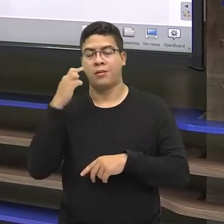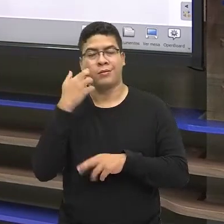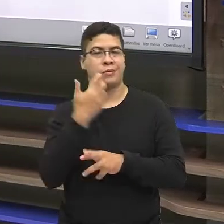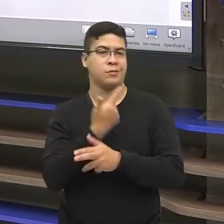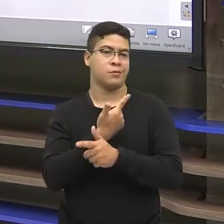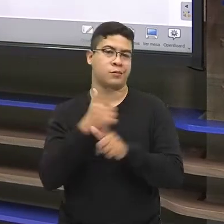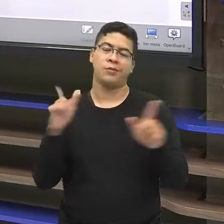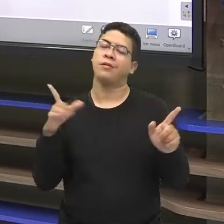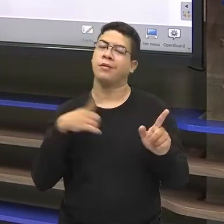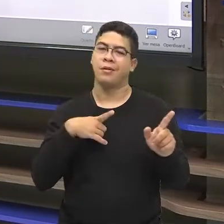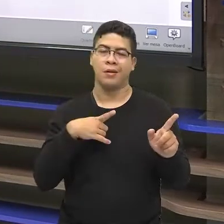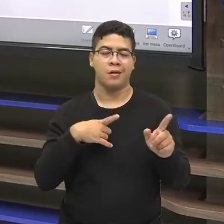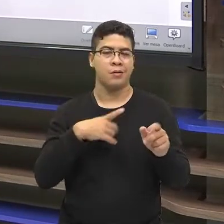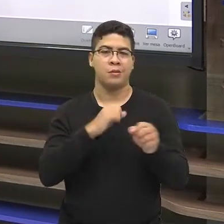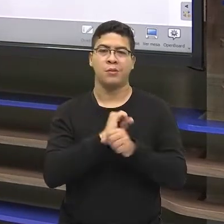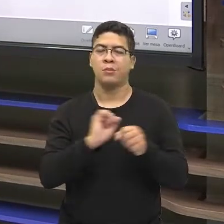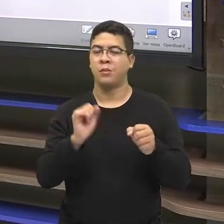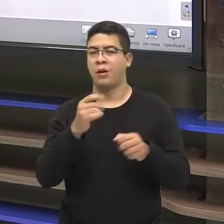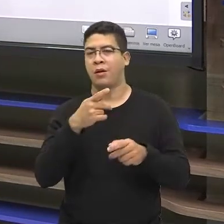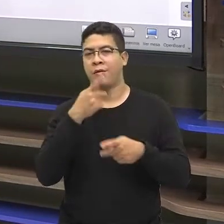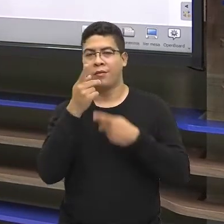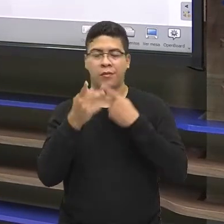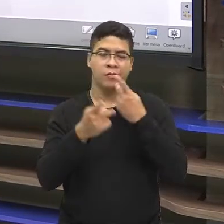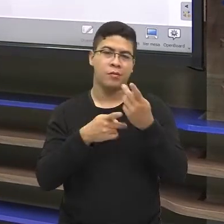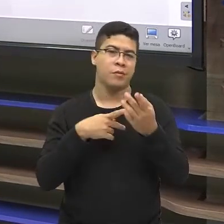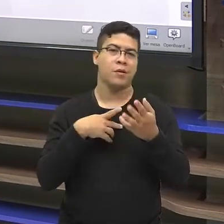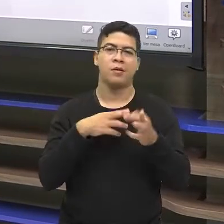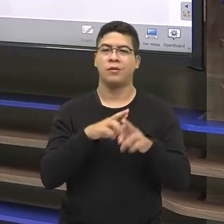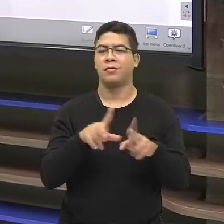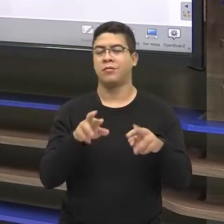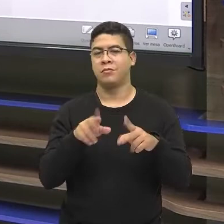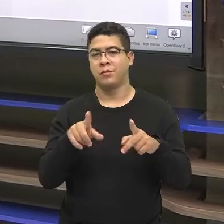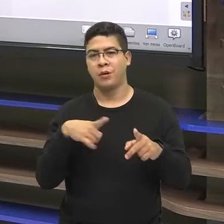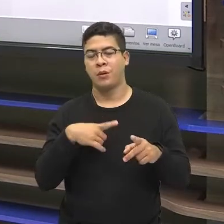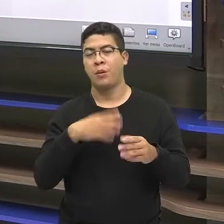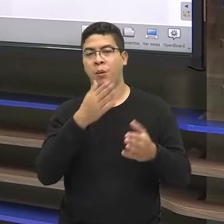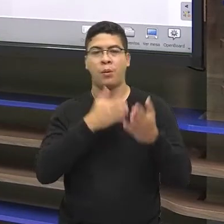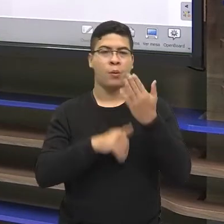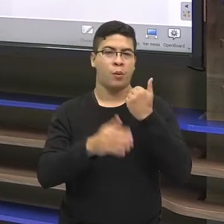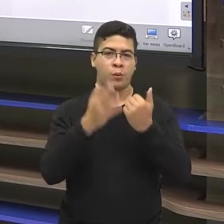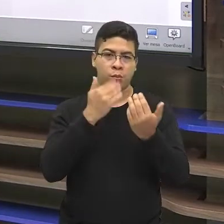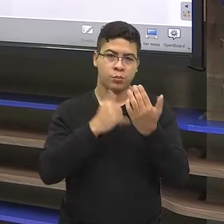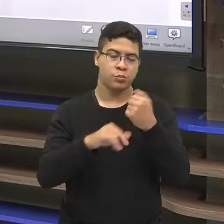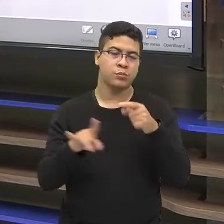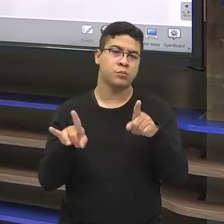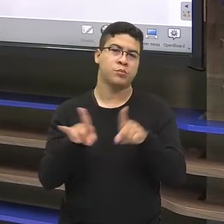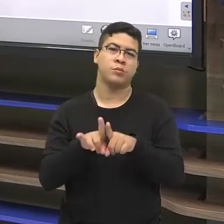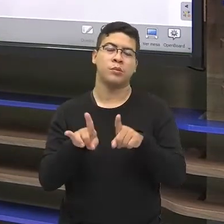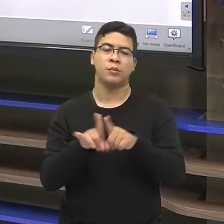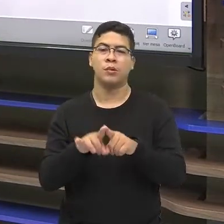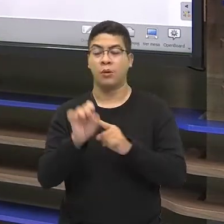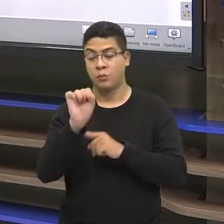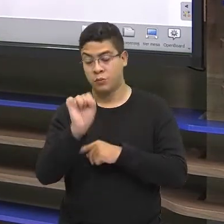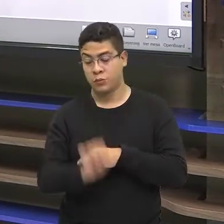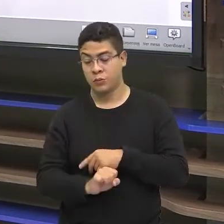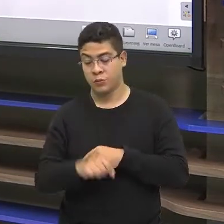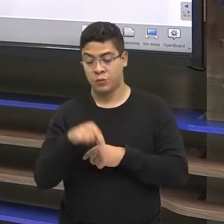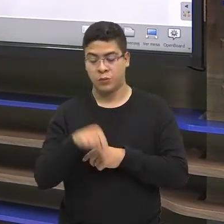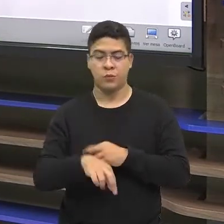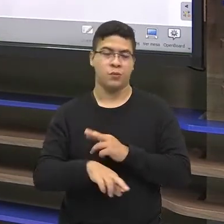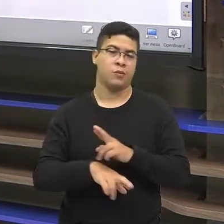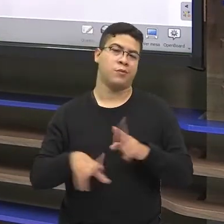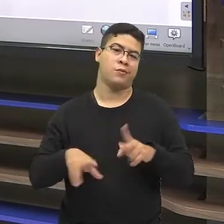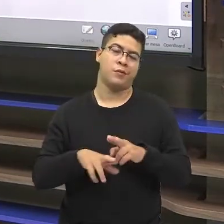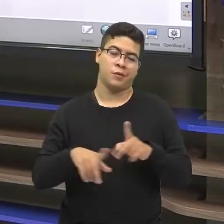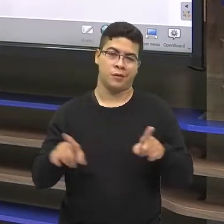situação, outro jeito de falar, as comidas são diferentes, é outra forma de se portar no Sul. Então, a ideia